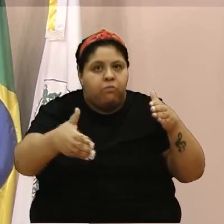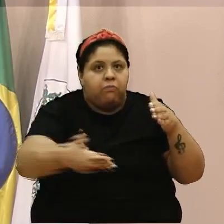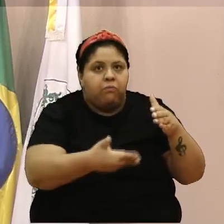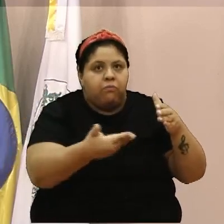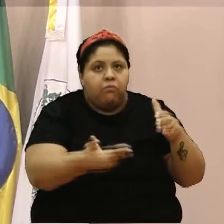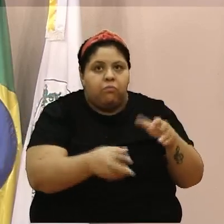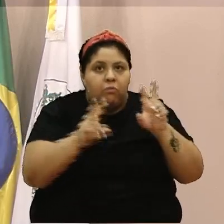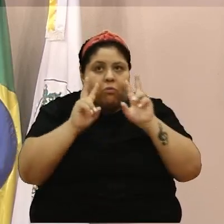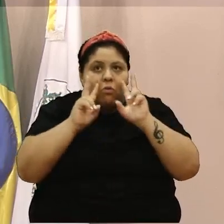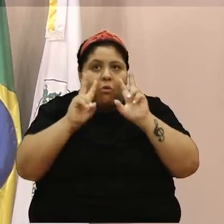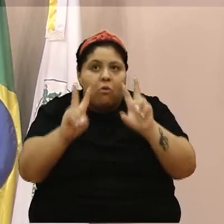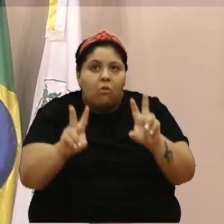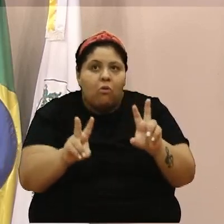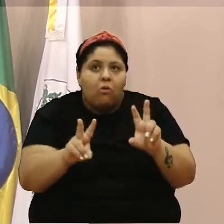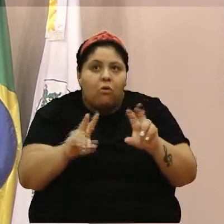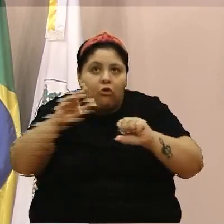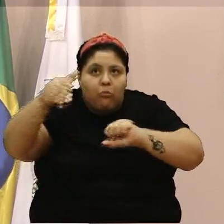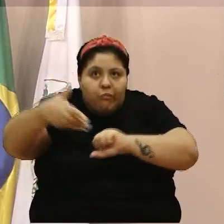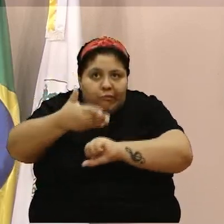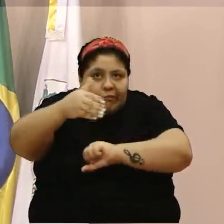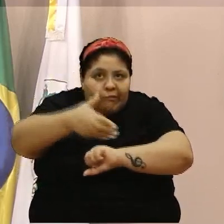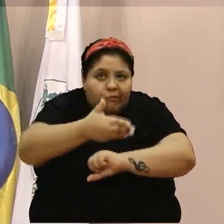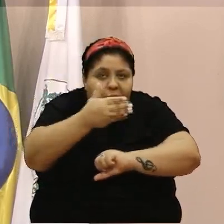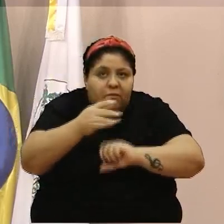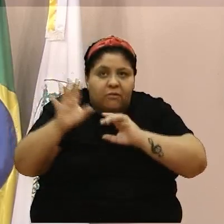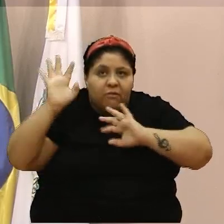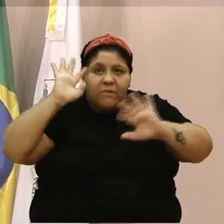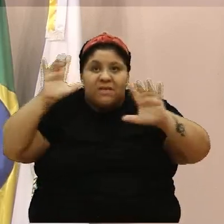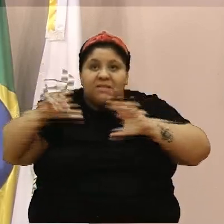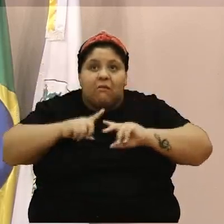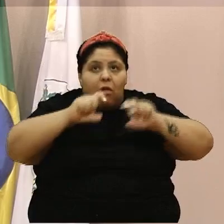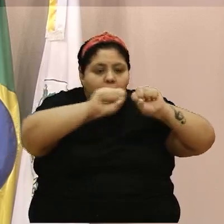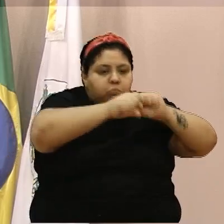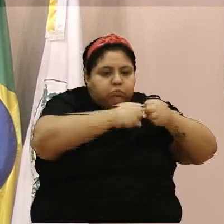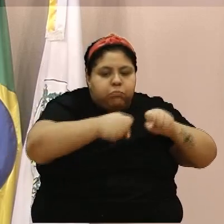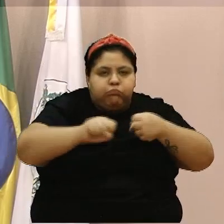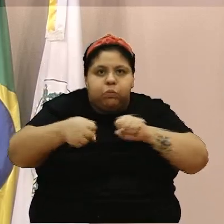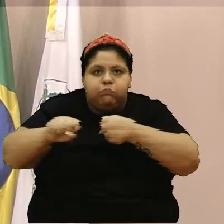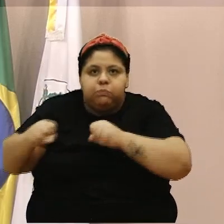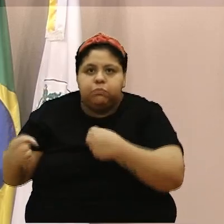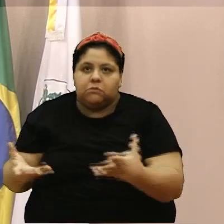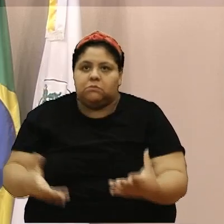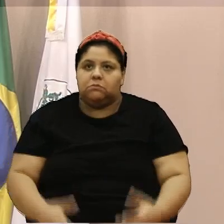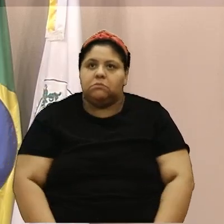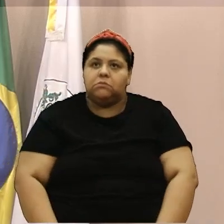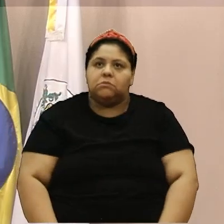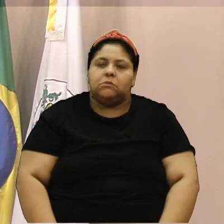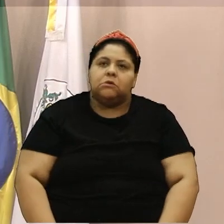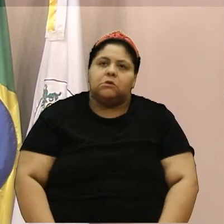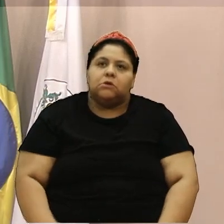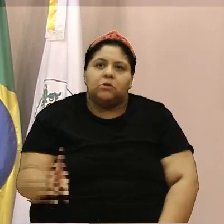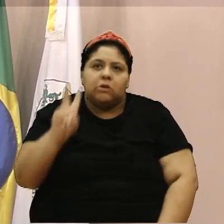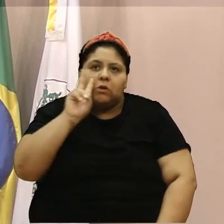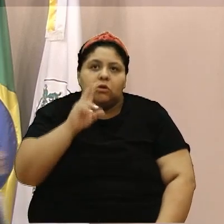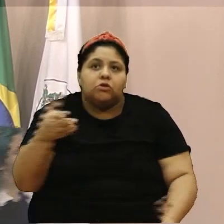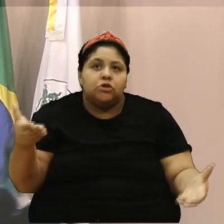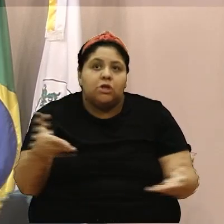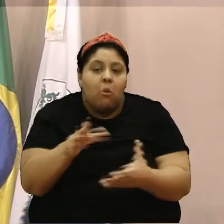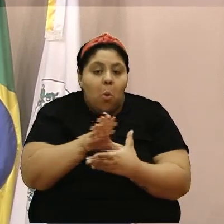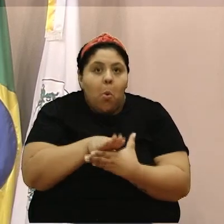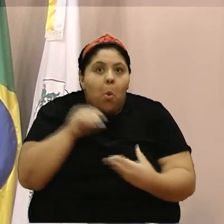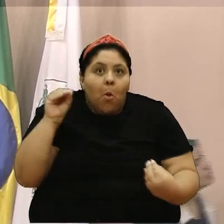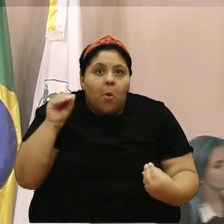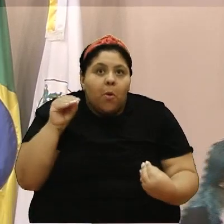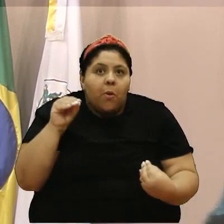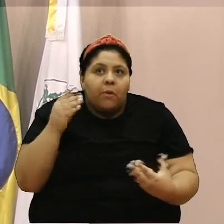olha o valinho que era para ser da obra ali. Imagina ter que detonar isso aí. Vamos acompanhando. Ó, os caras já estão sumindo lá embaixo.